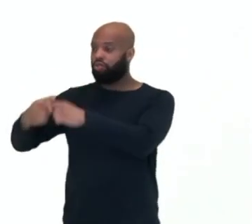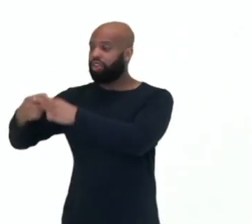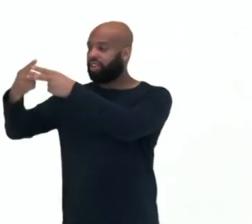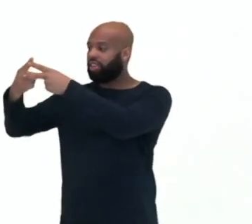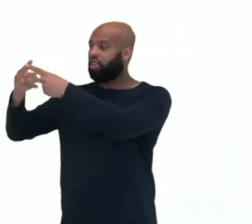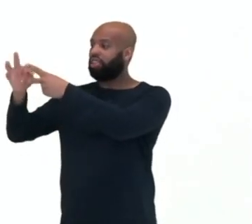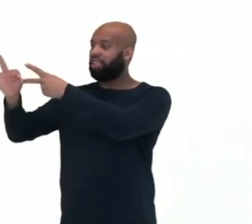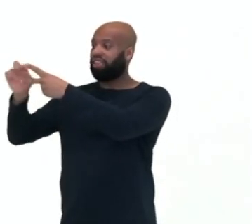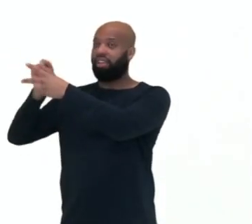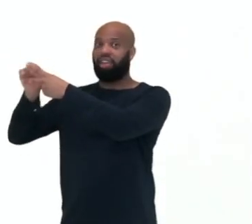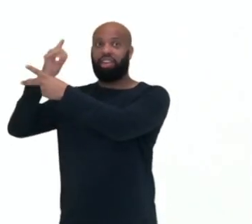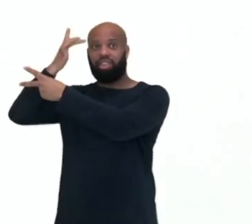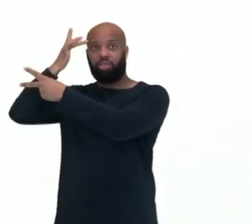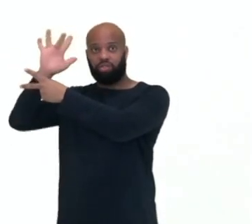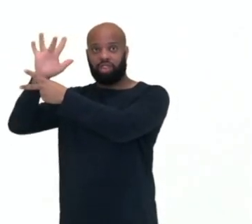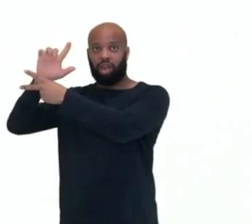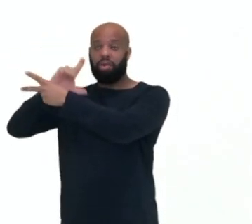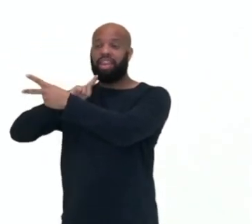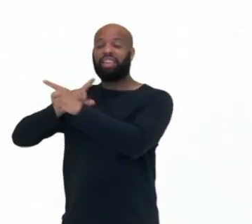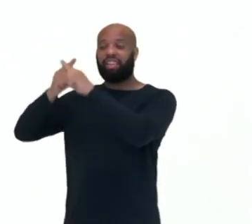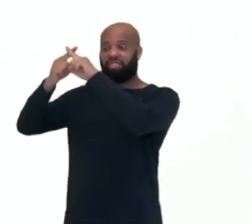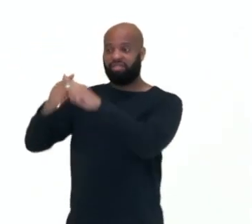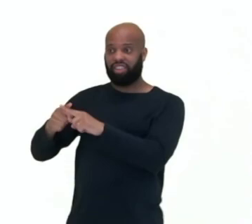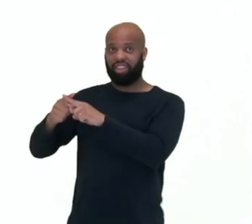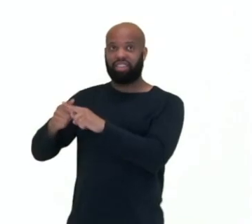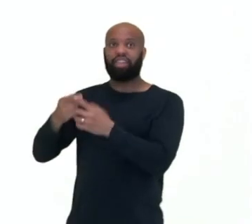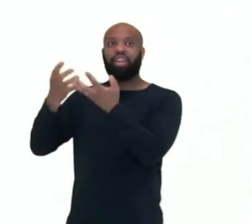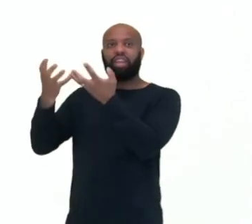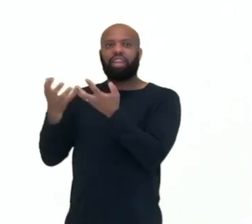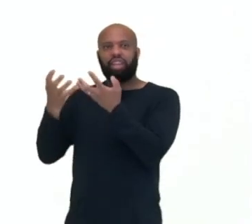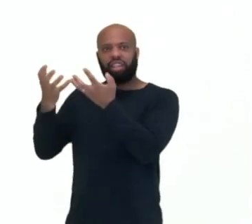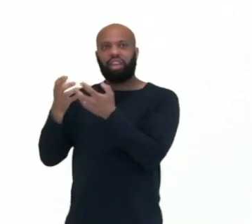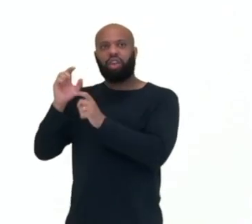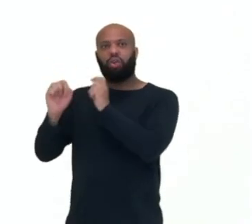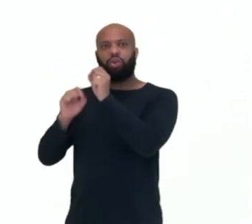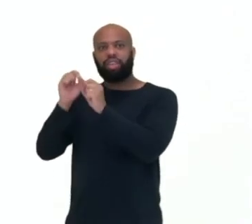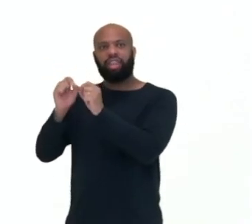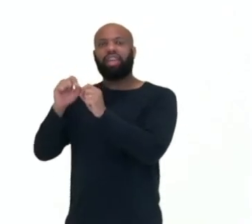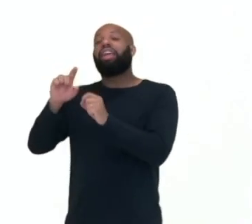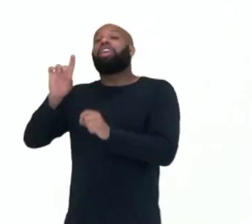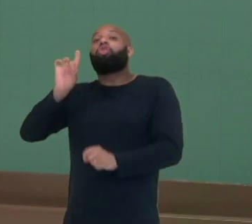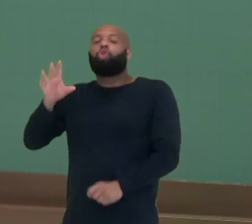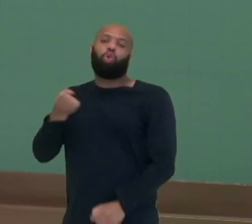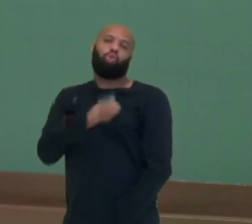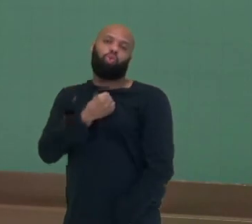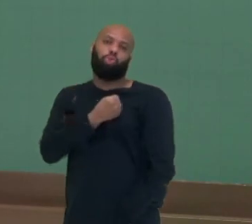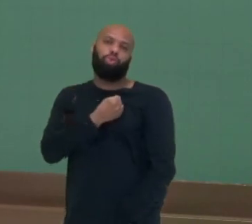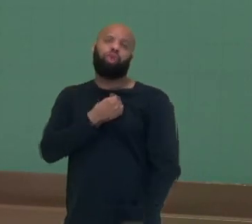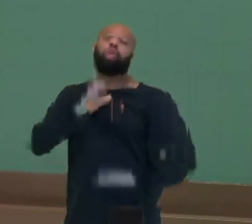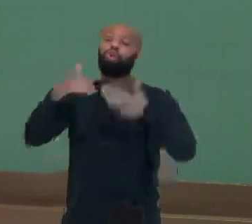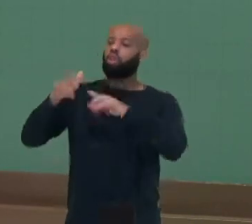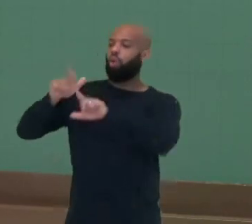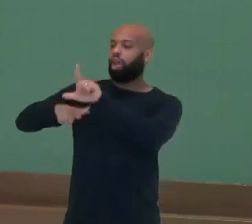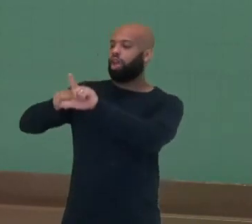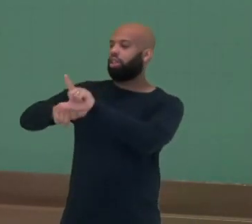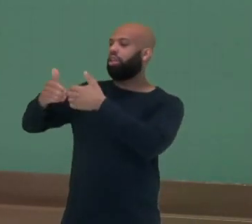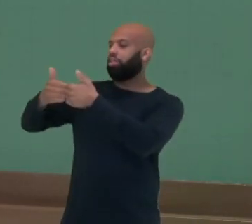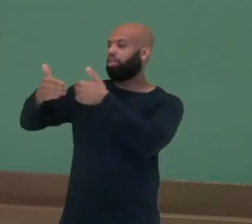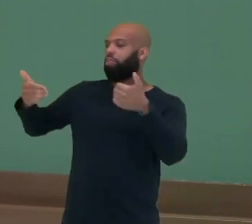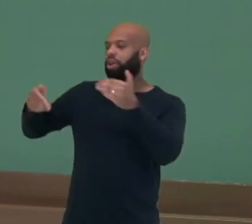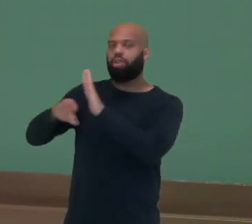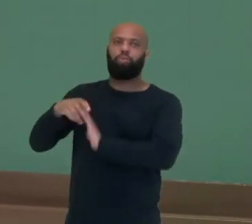seguinte, nós temos uma multiplicação e nós queremos no mesmo membro os números. Trago para o primeiro membro